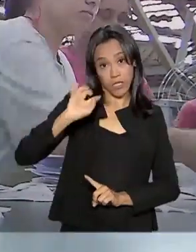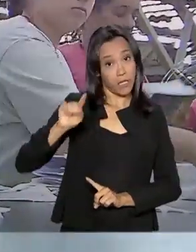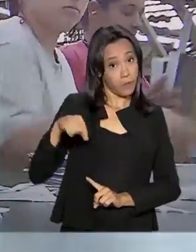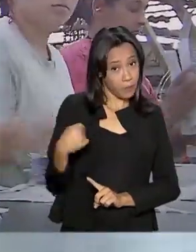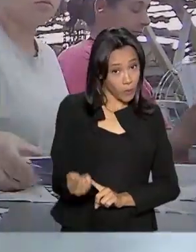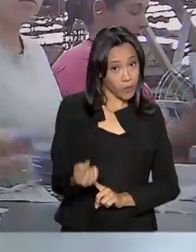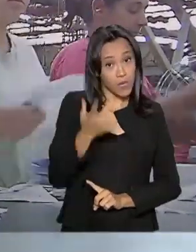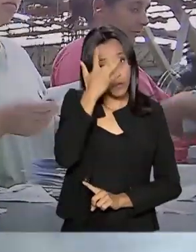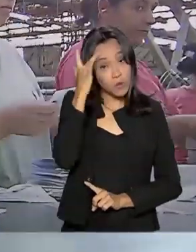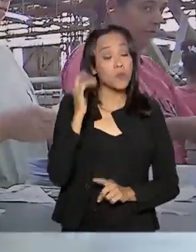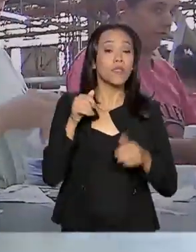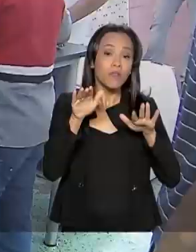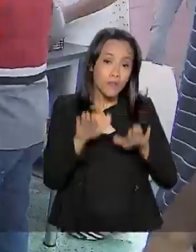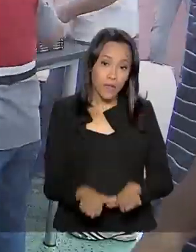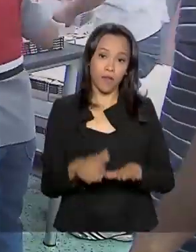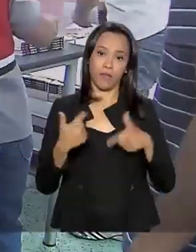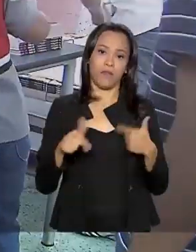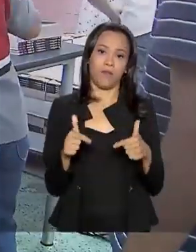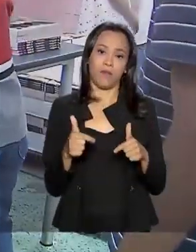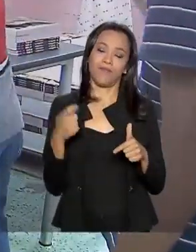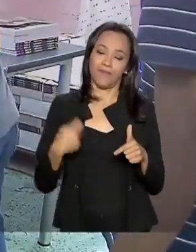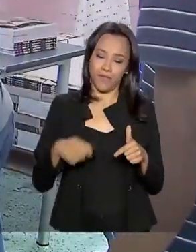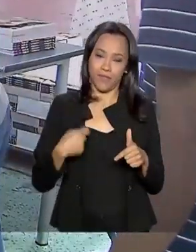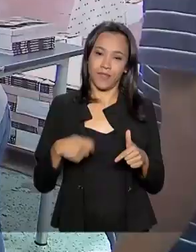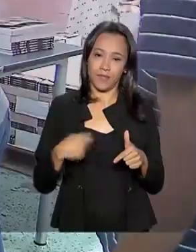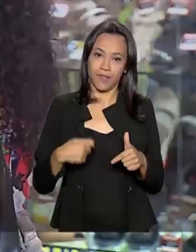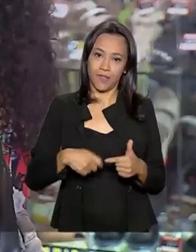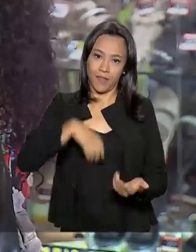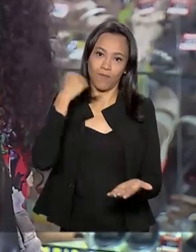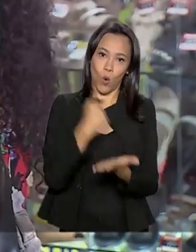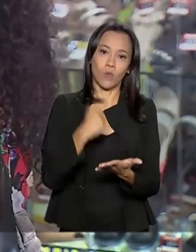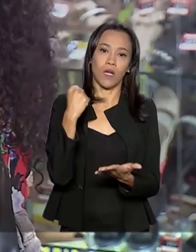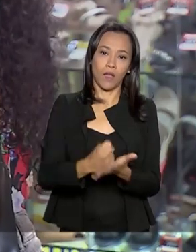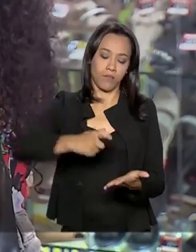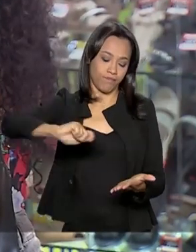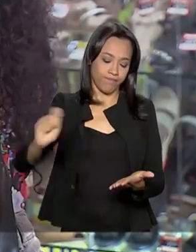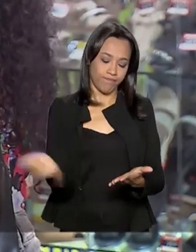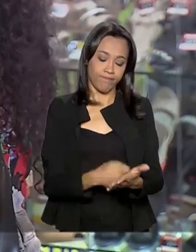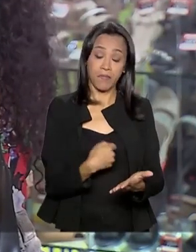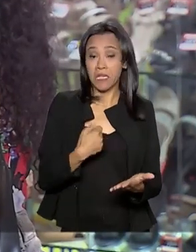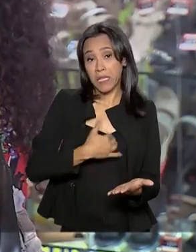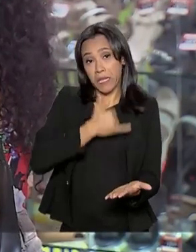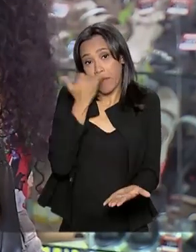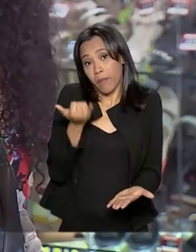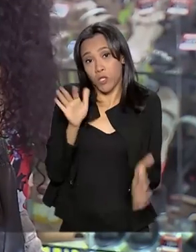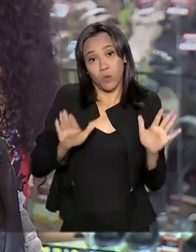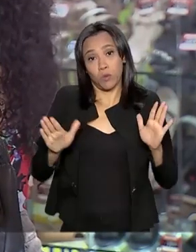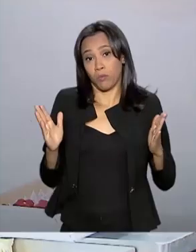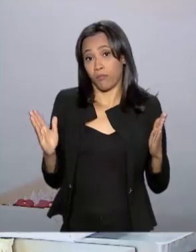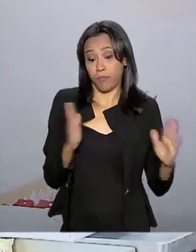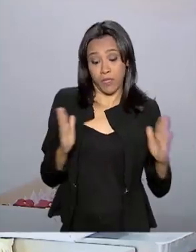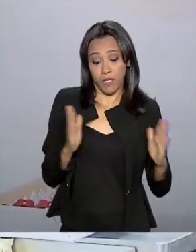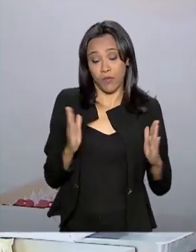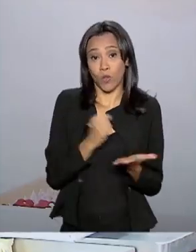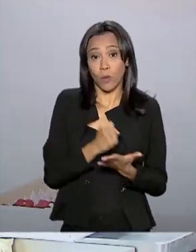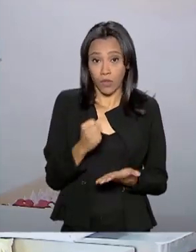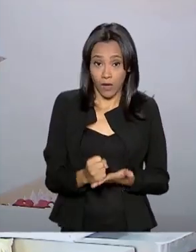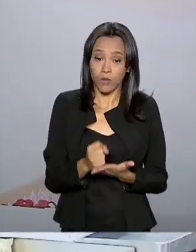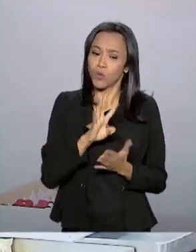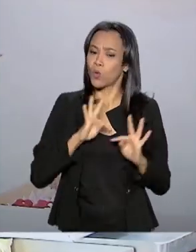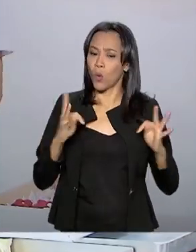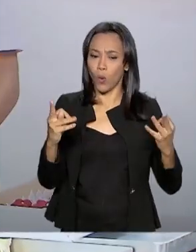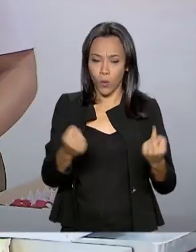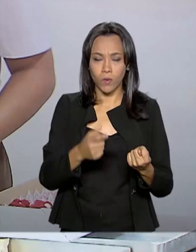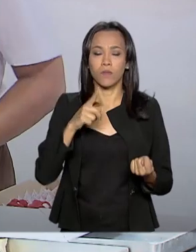trabalhador que continuar no cargo tem que ser efetivado independente do período de contratação todos têm